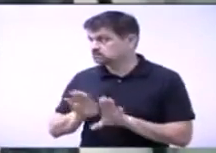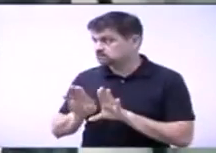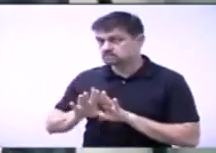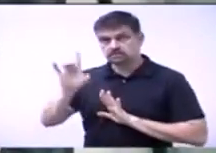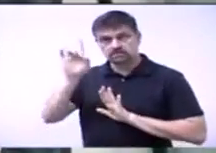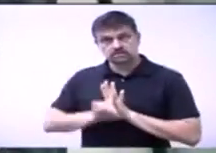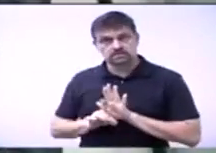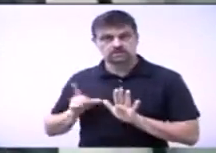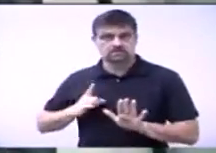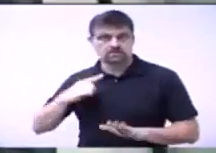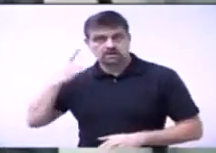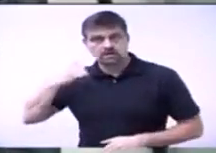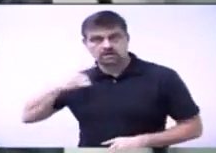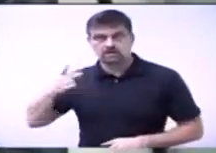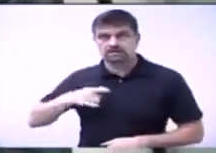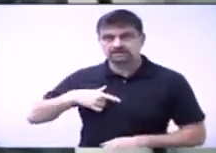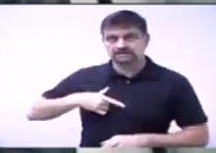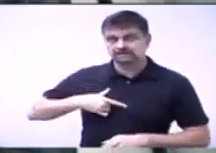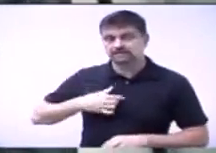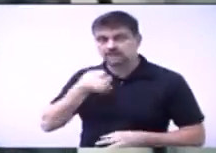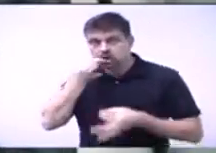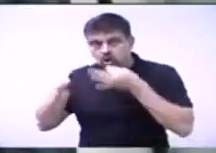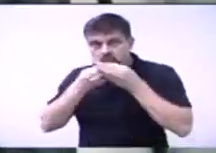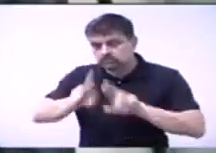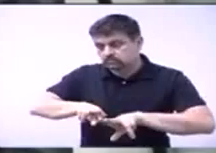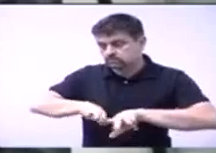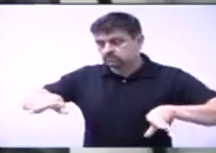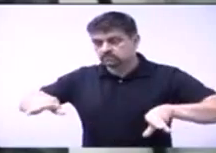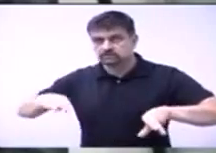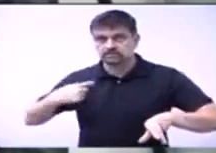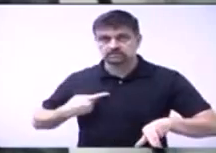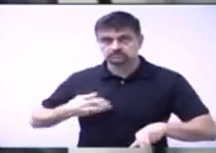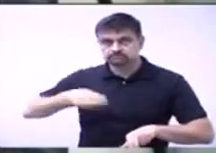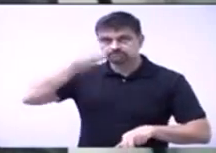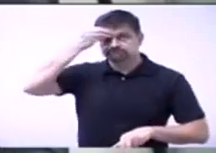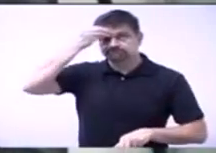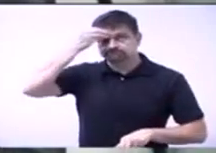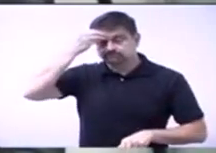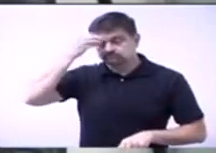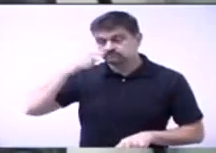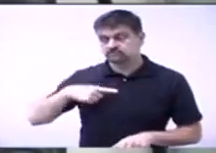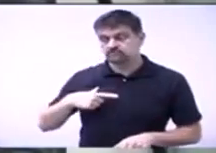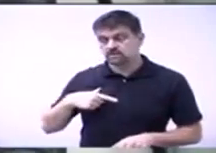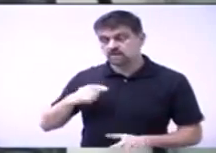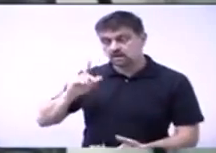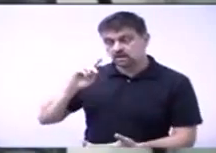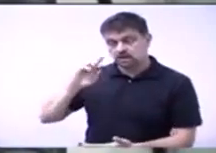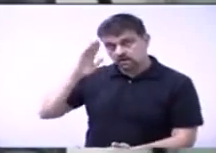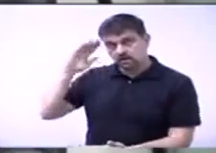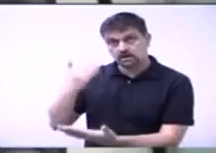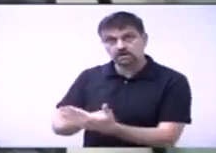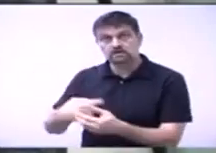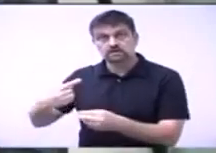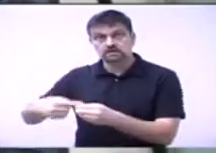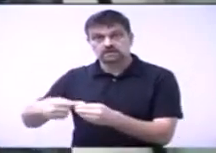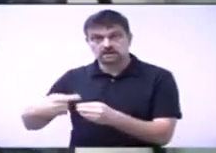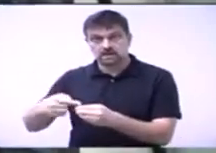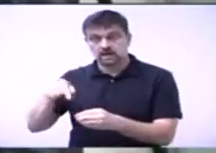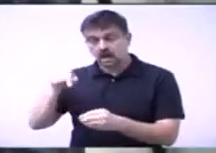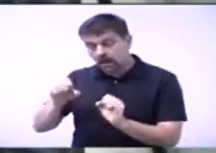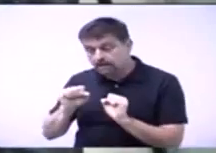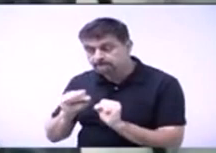mesmo, cabe interpretação, em que pese aí o fato de acharem que não, mas o município, em caso de interesse local, ele tem